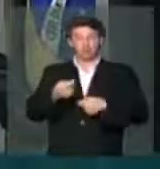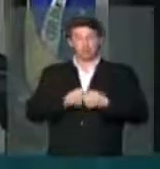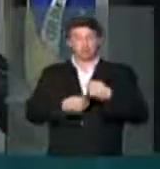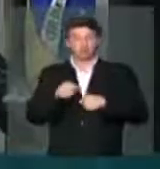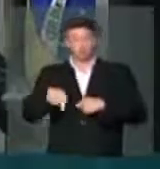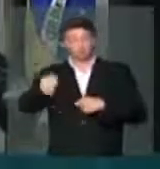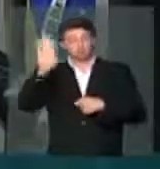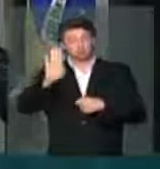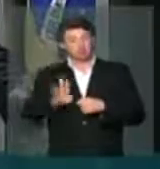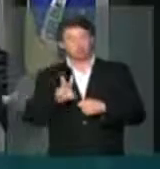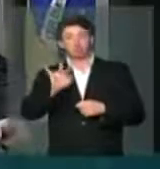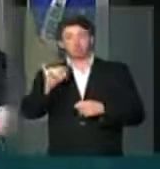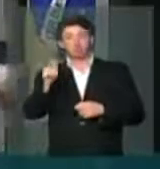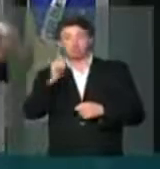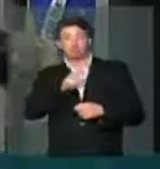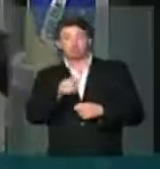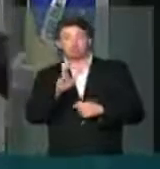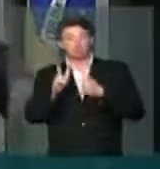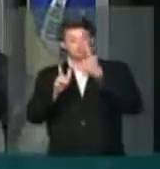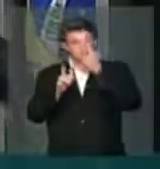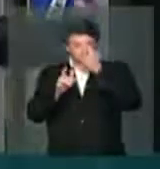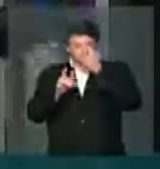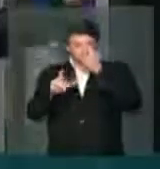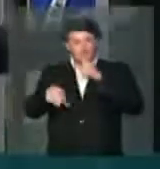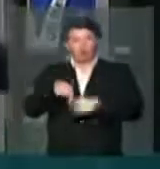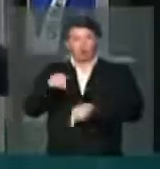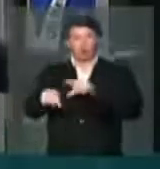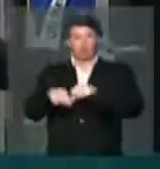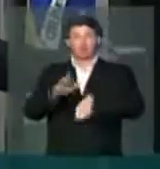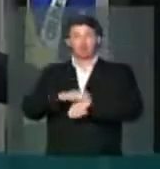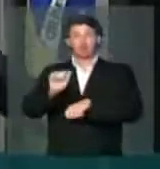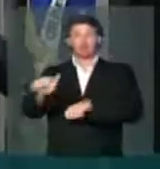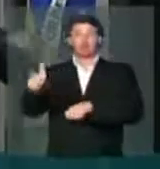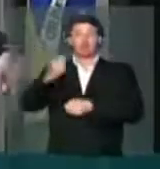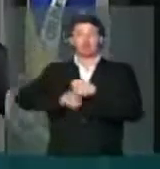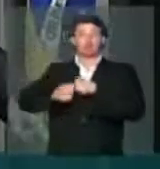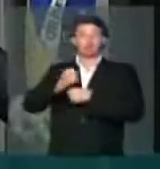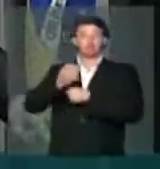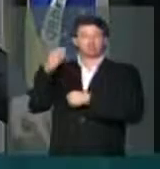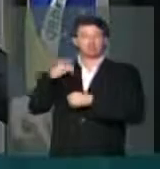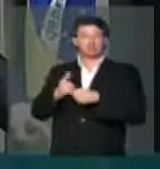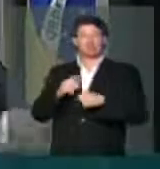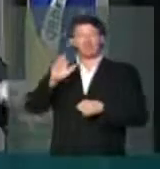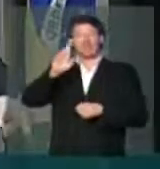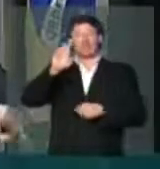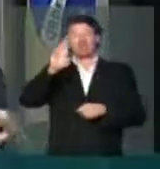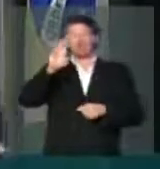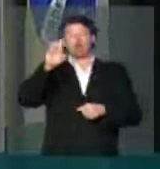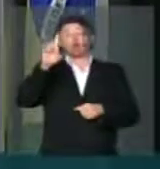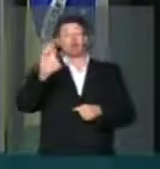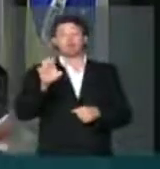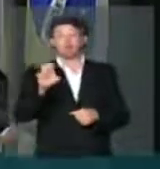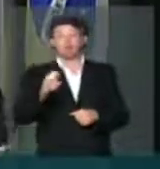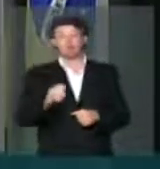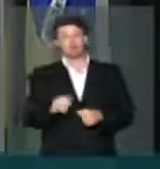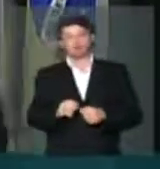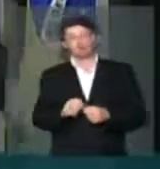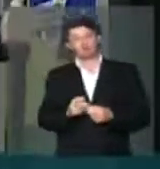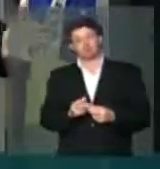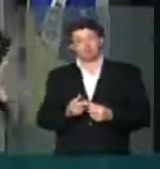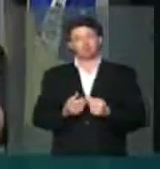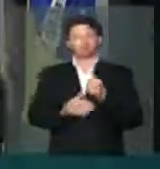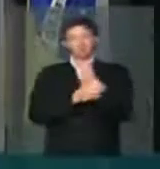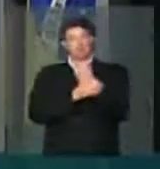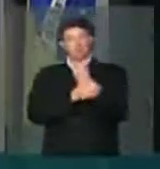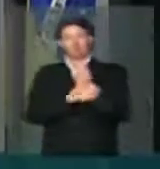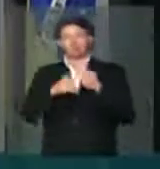agronegócio vai conseguir colher mais do que colheu ano passado. Vai bater recorde. Aquele que segura e